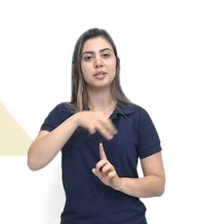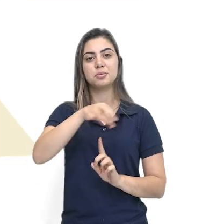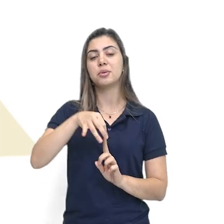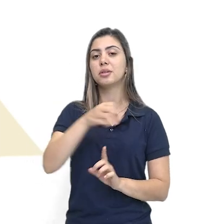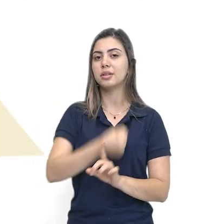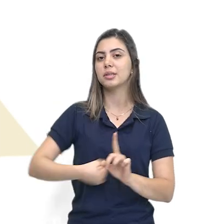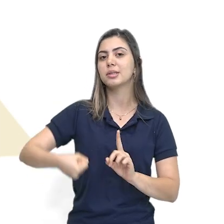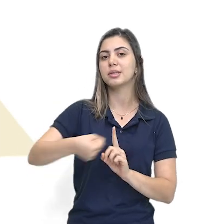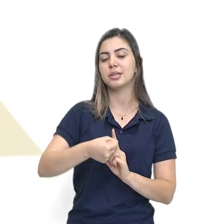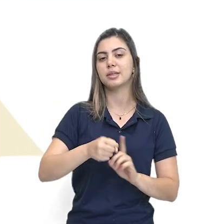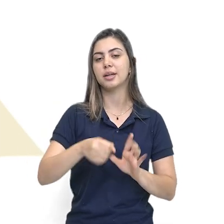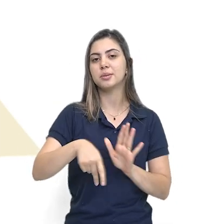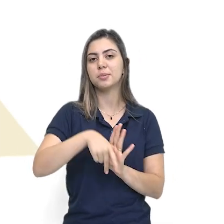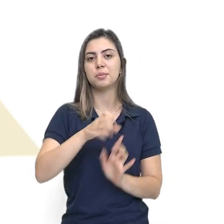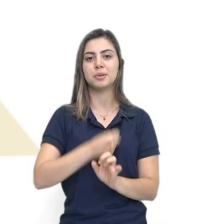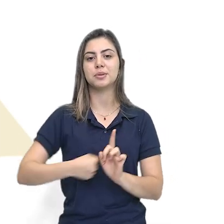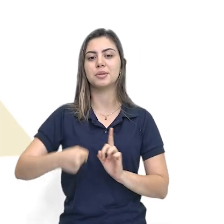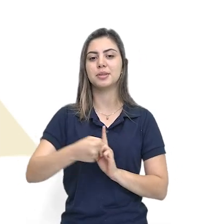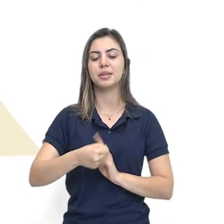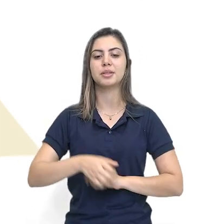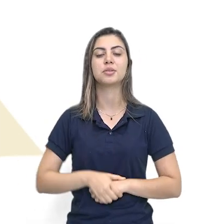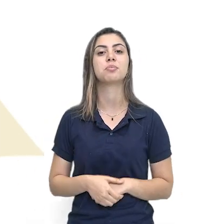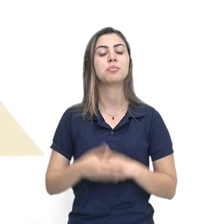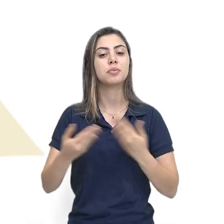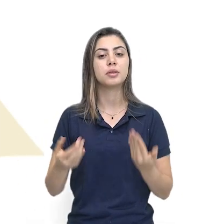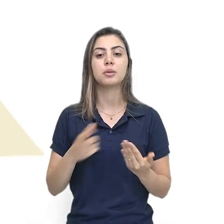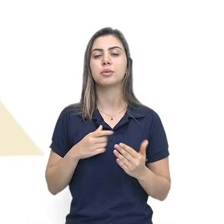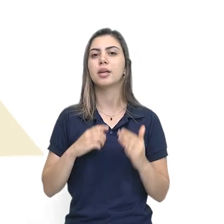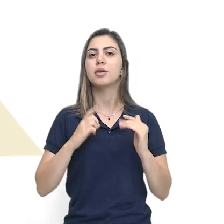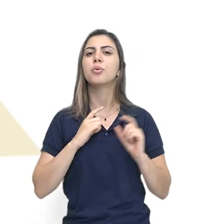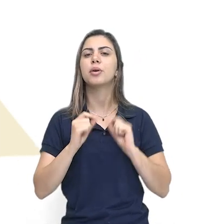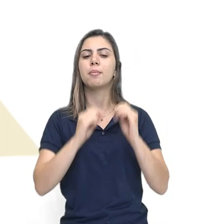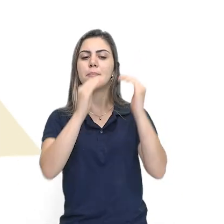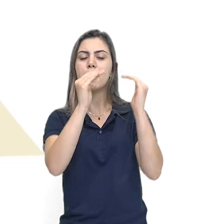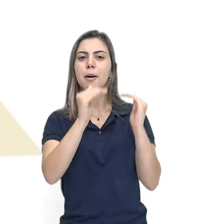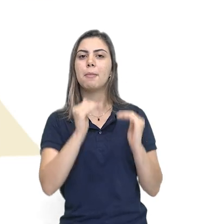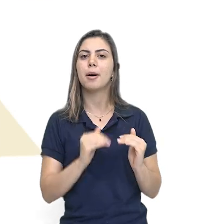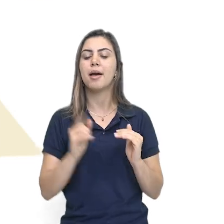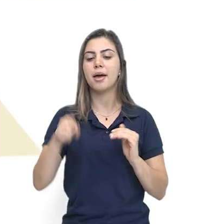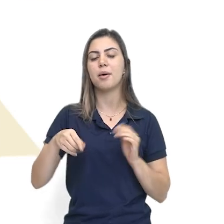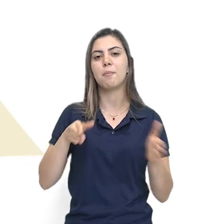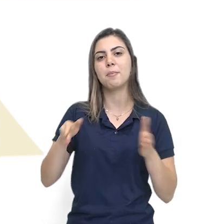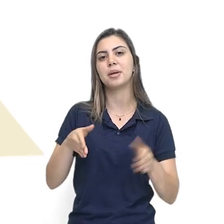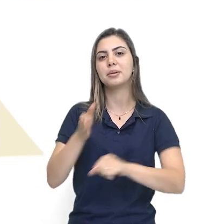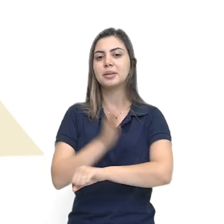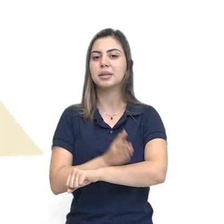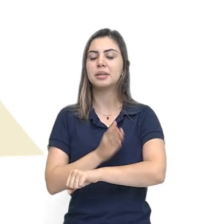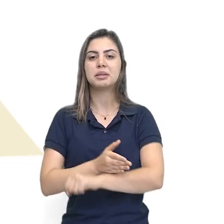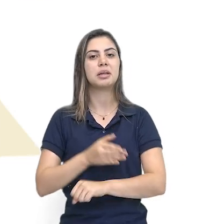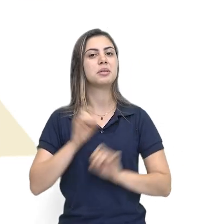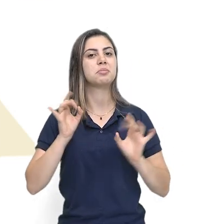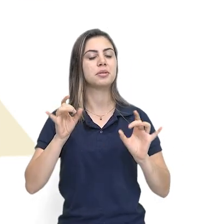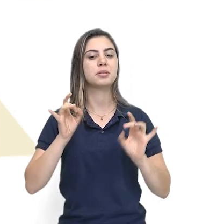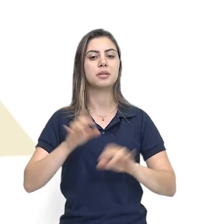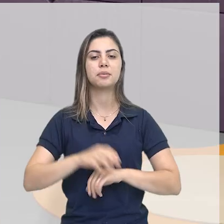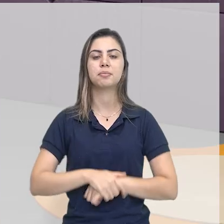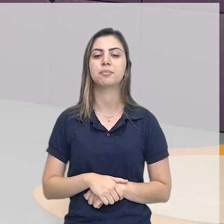da comunidade. Essa hierarquia moldou a sociedade da Idade Média de maneiras únicas.